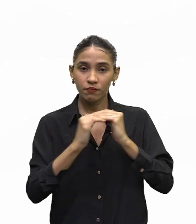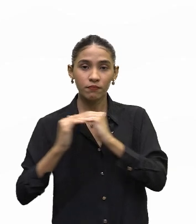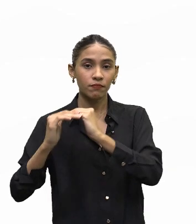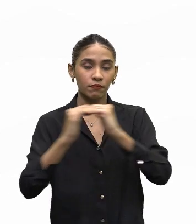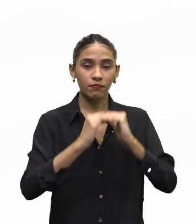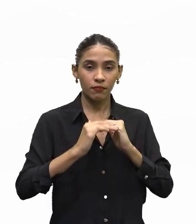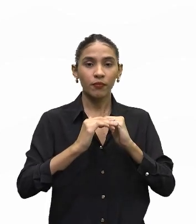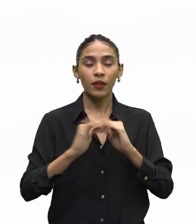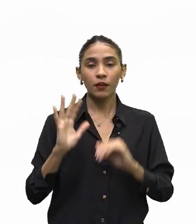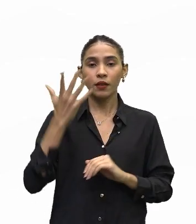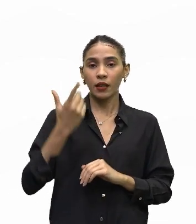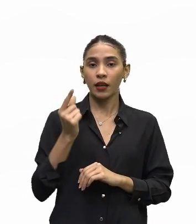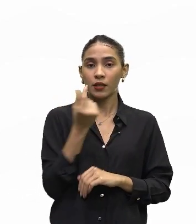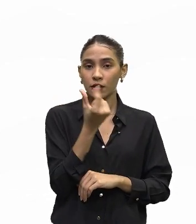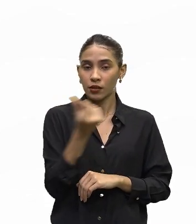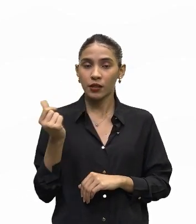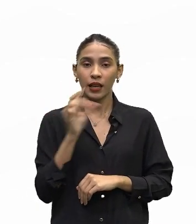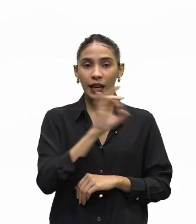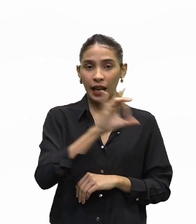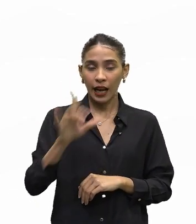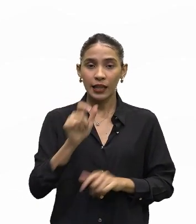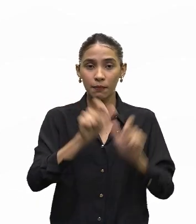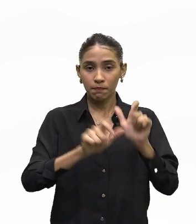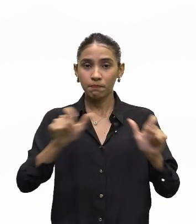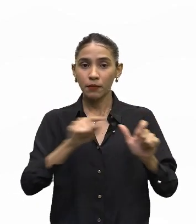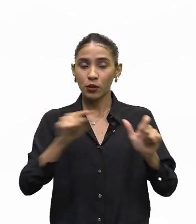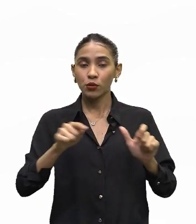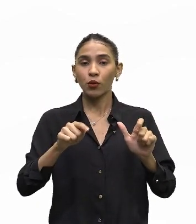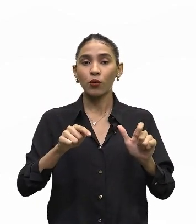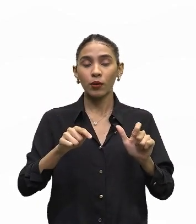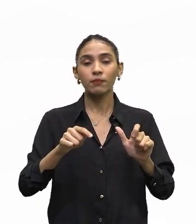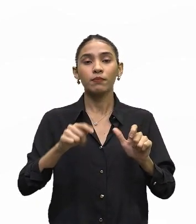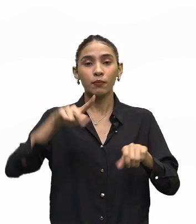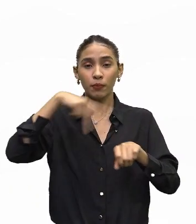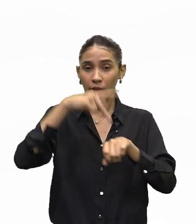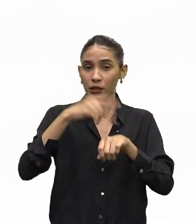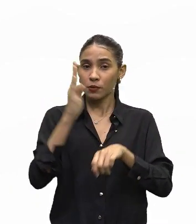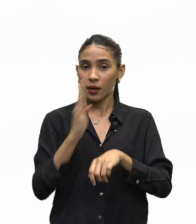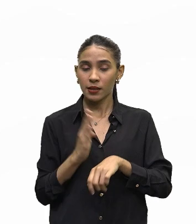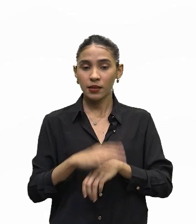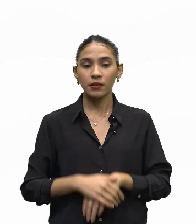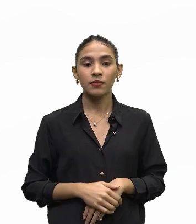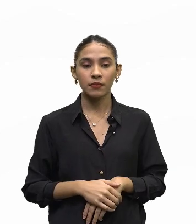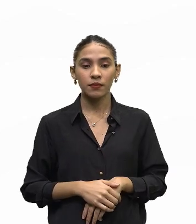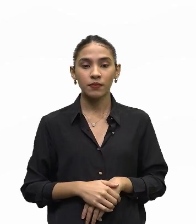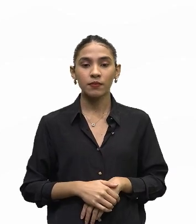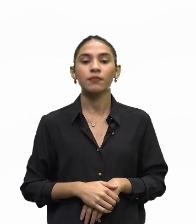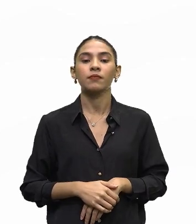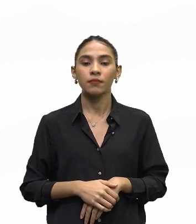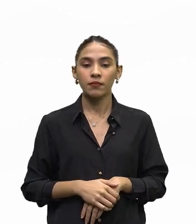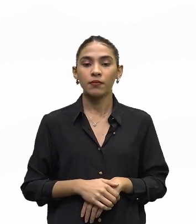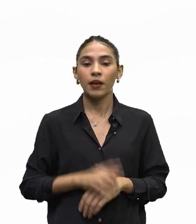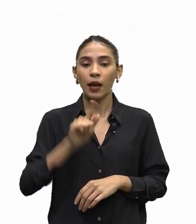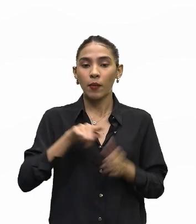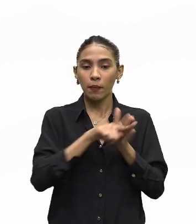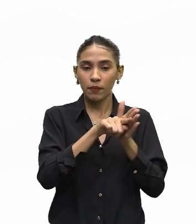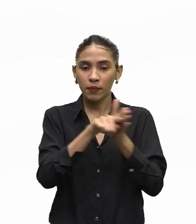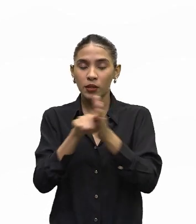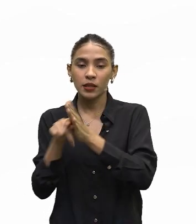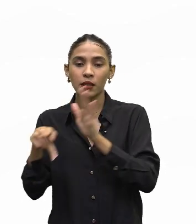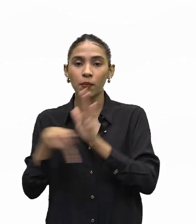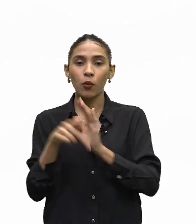situação financeira de cada consumidor do Brasil. Então, esse é um dado aí do Banco Central do Brasil